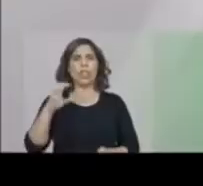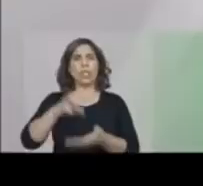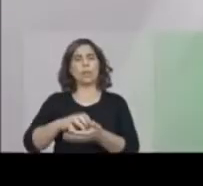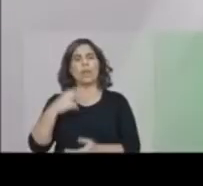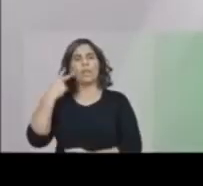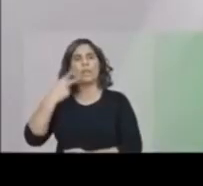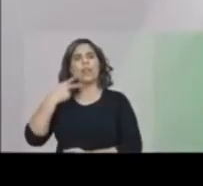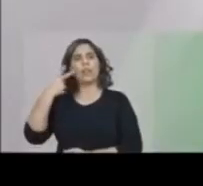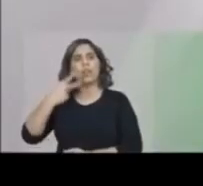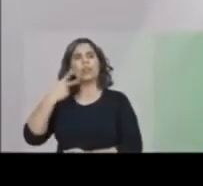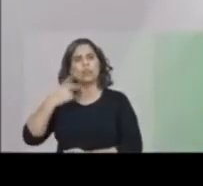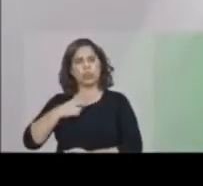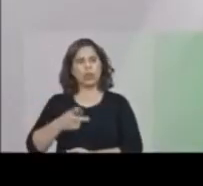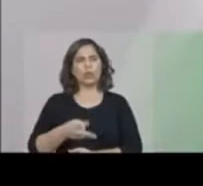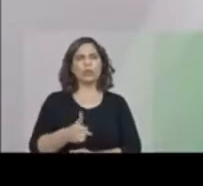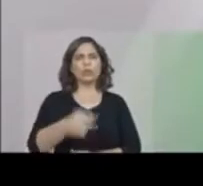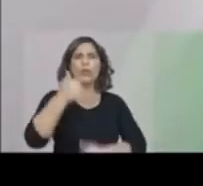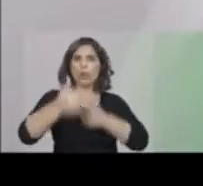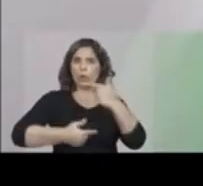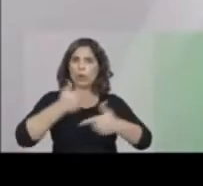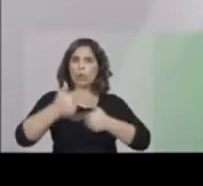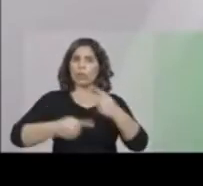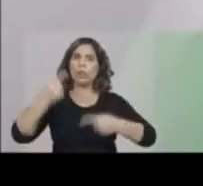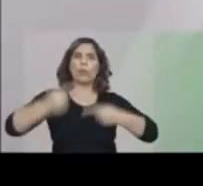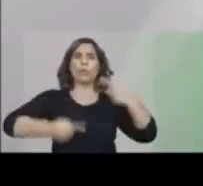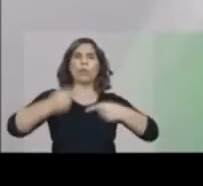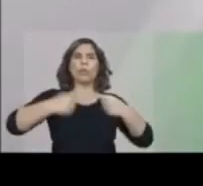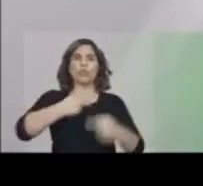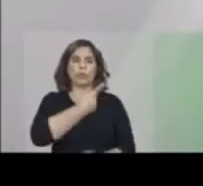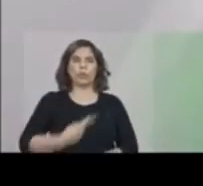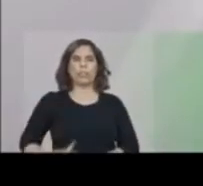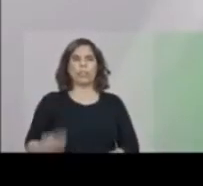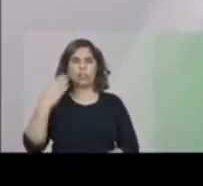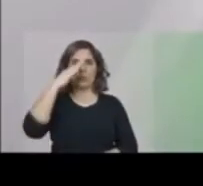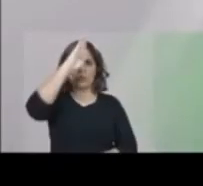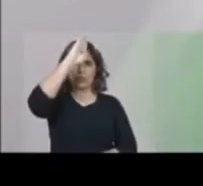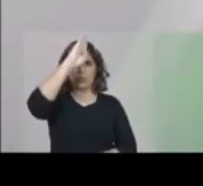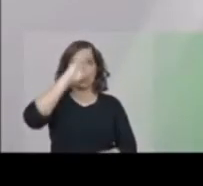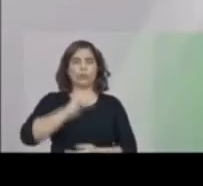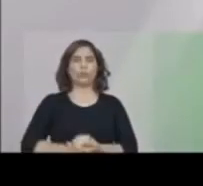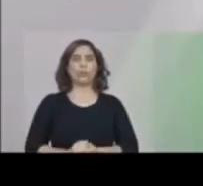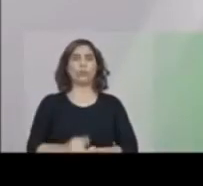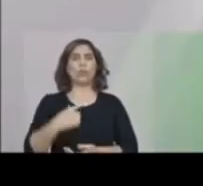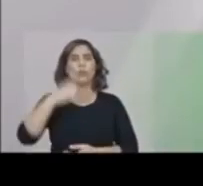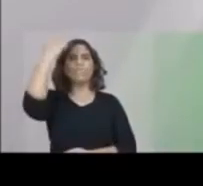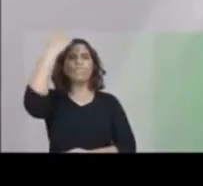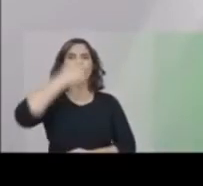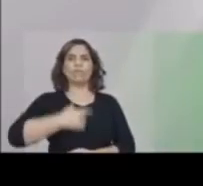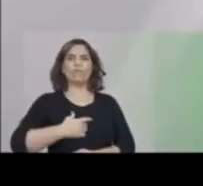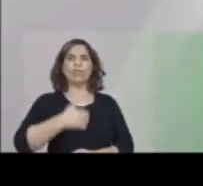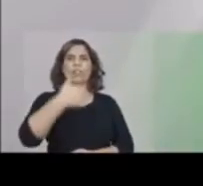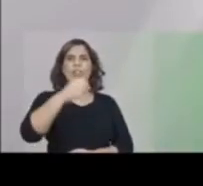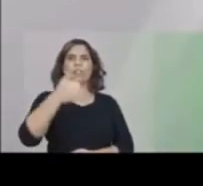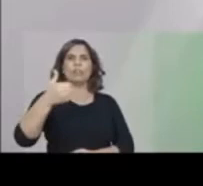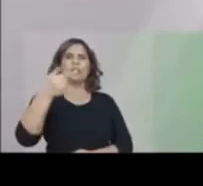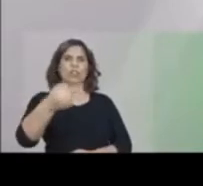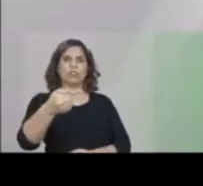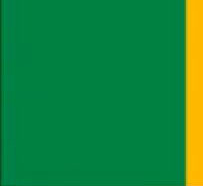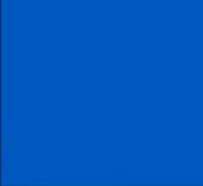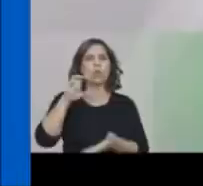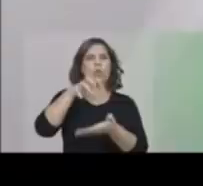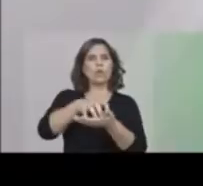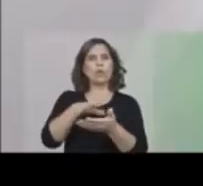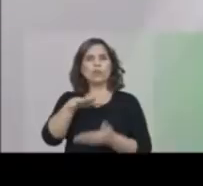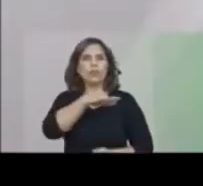de Vereadores, vamos dar continuidade ao trabalho político do nosso presidente Jair Bolsonaro. Eu sou Rogéria Bolsonaro,